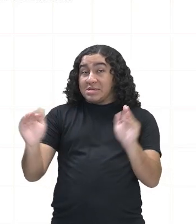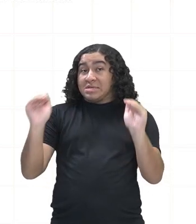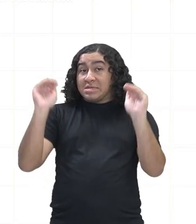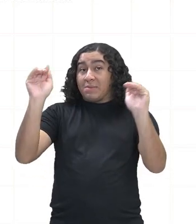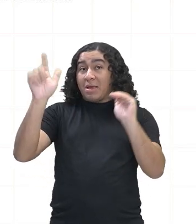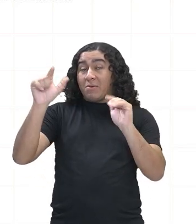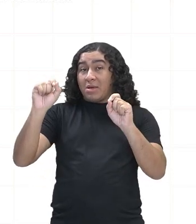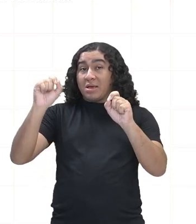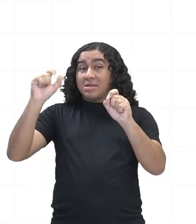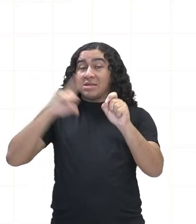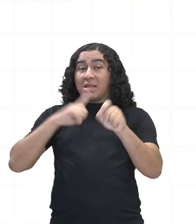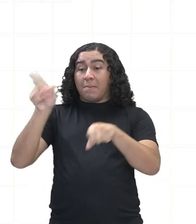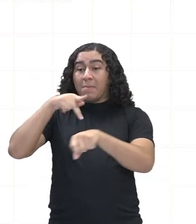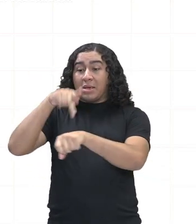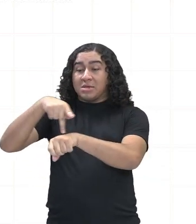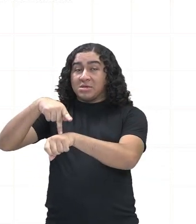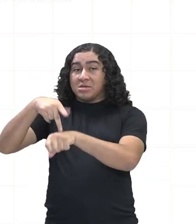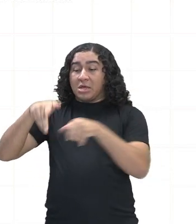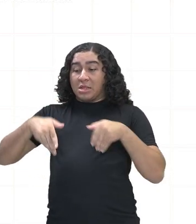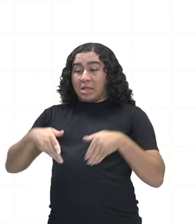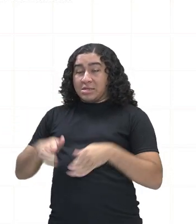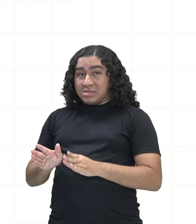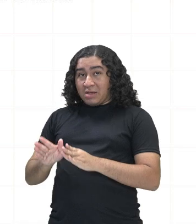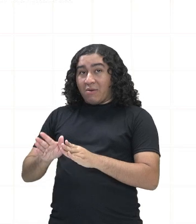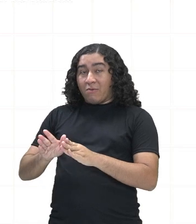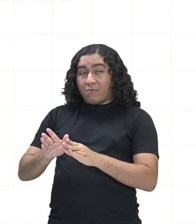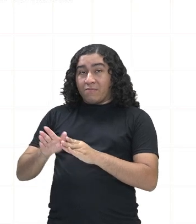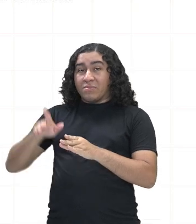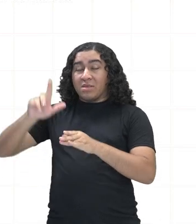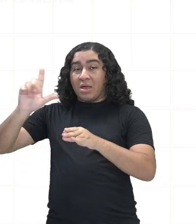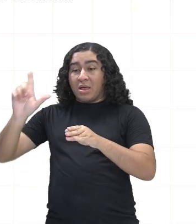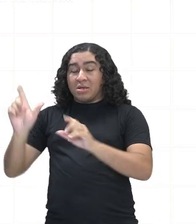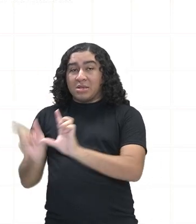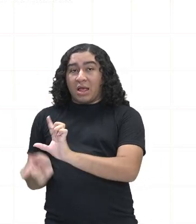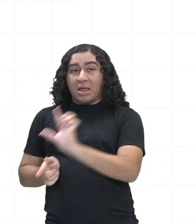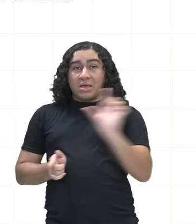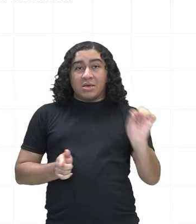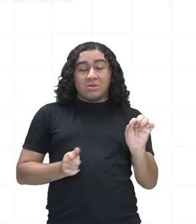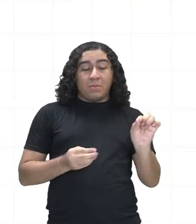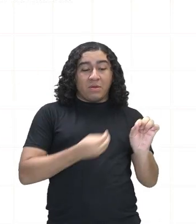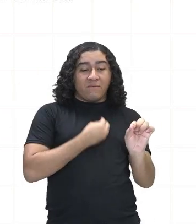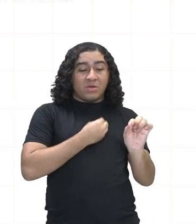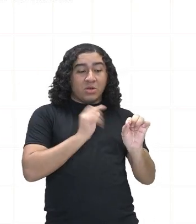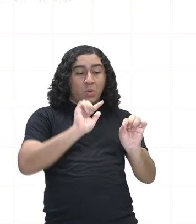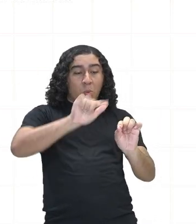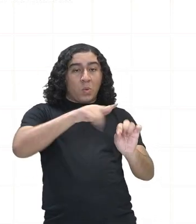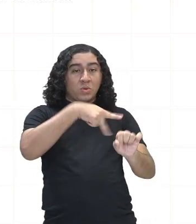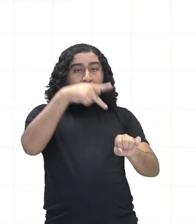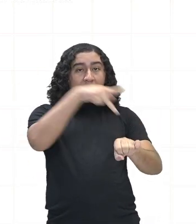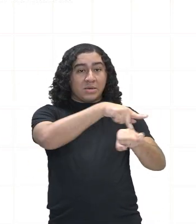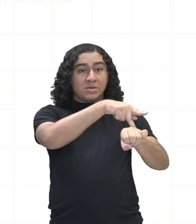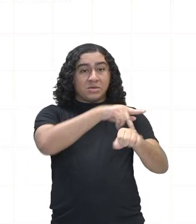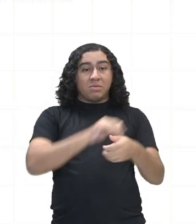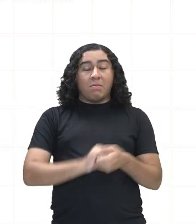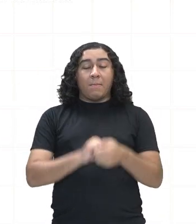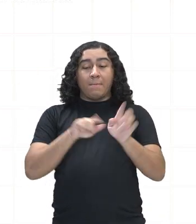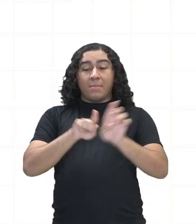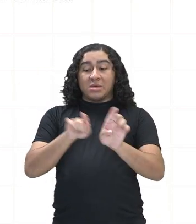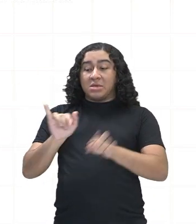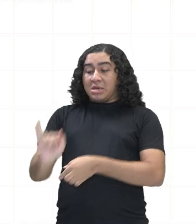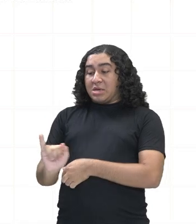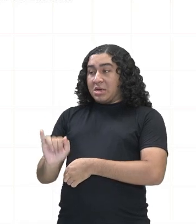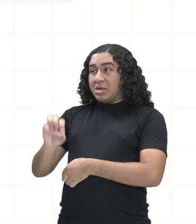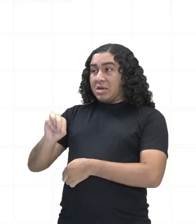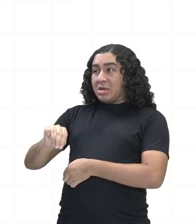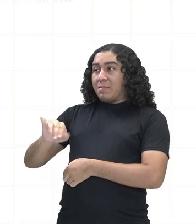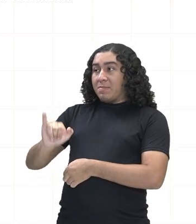está saindo do seu país para viver em outro país. Já um imigrante, com a letra I no